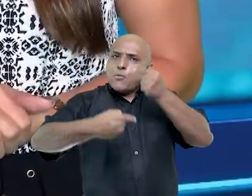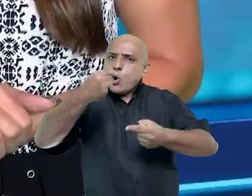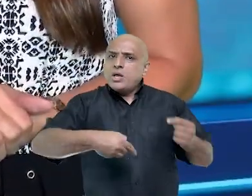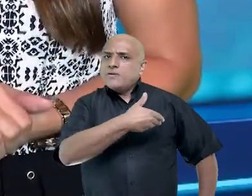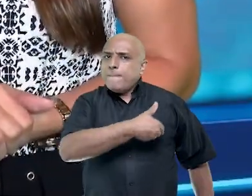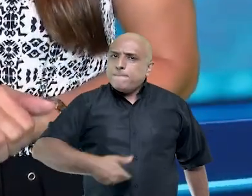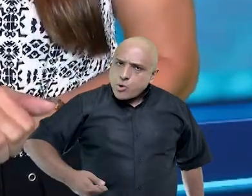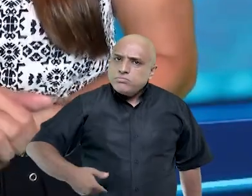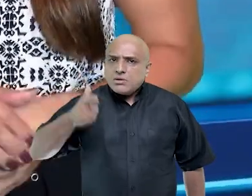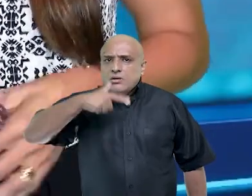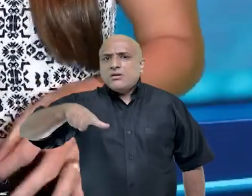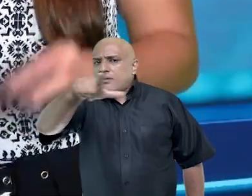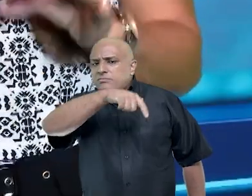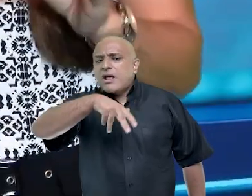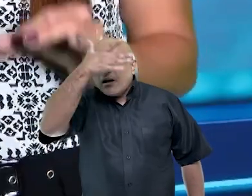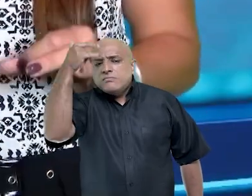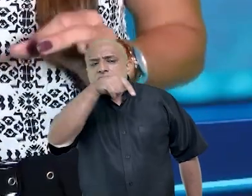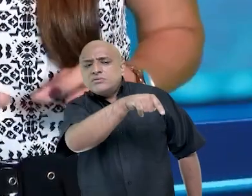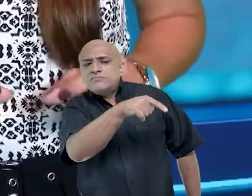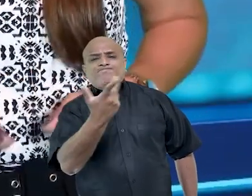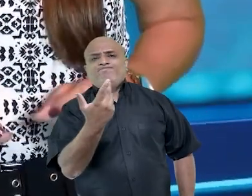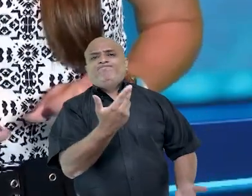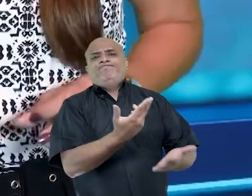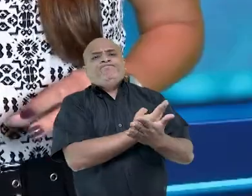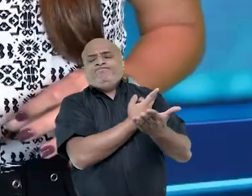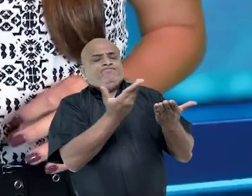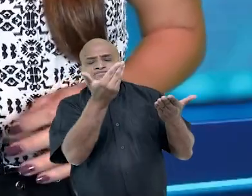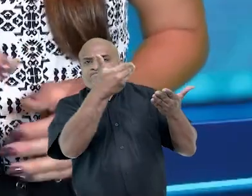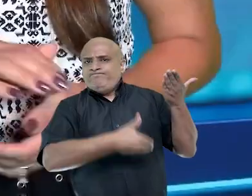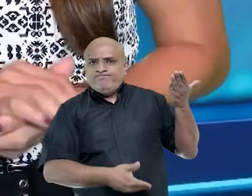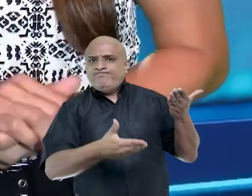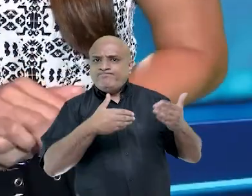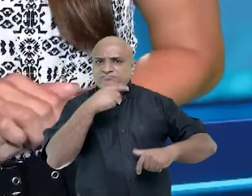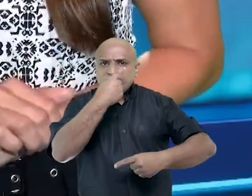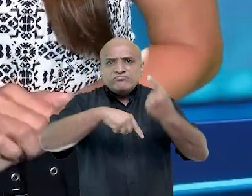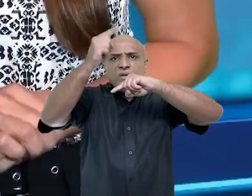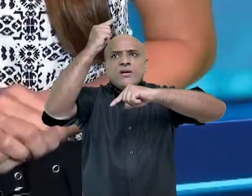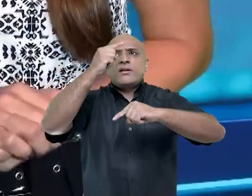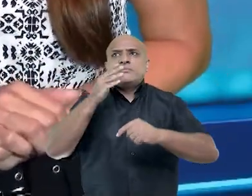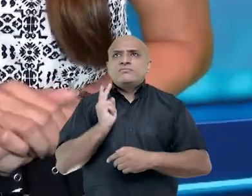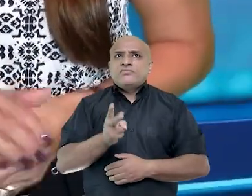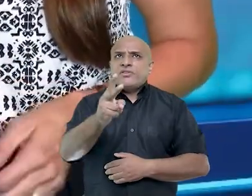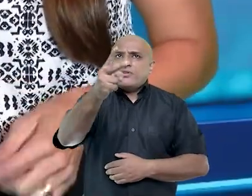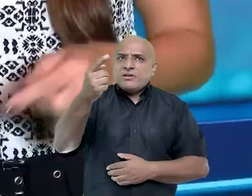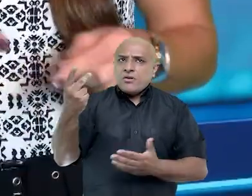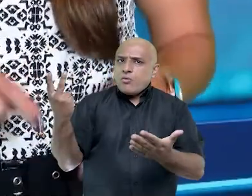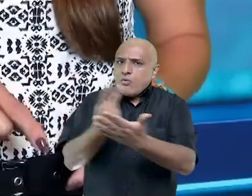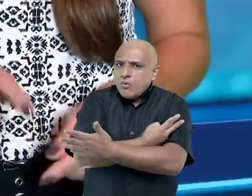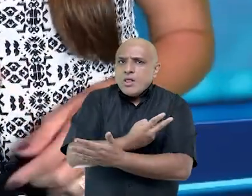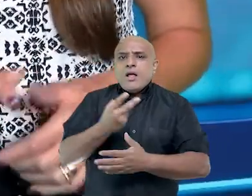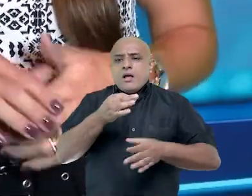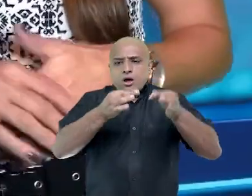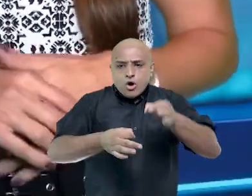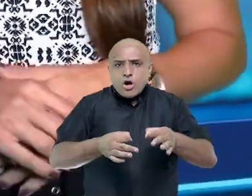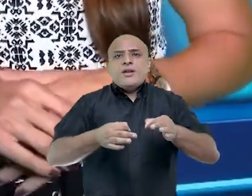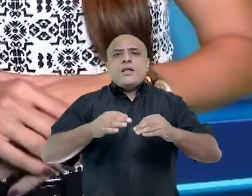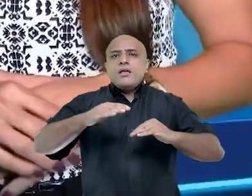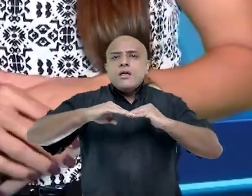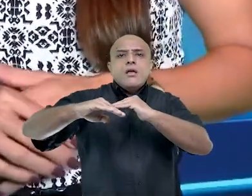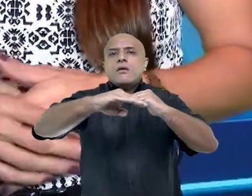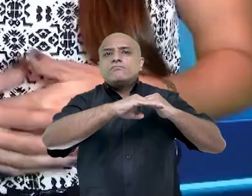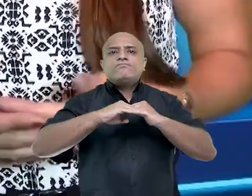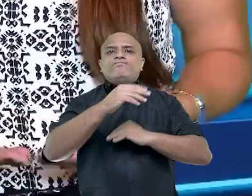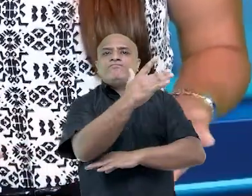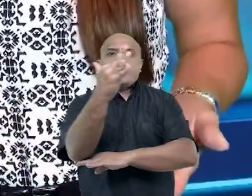públicas adotadas pelos réus foram insuficientes para superar as sucessivas violações à ordem e ao meio